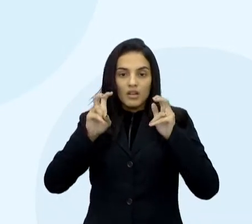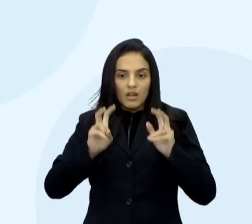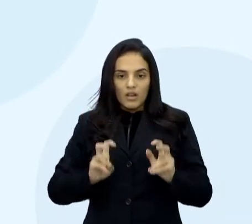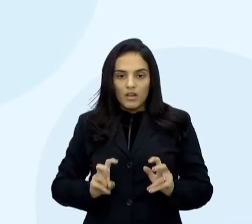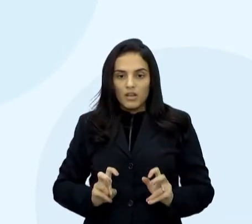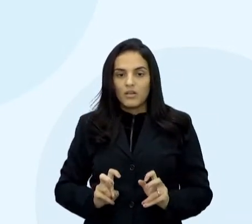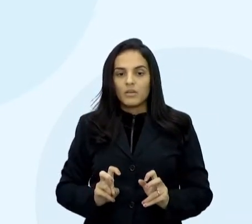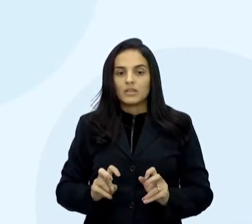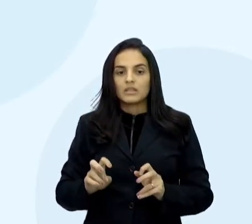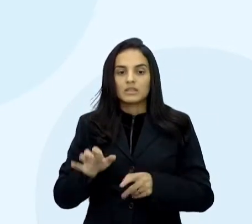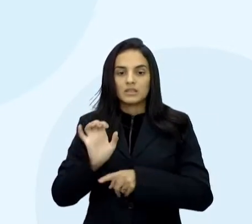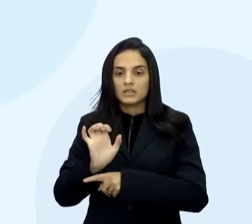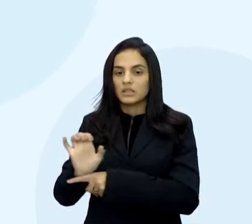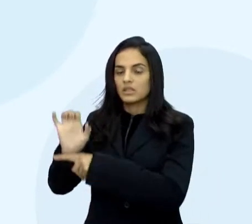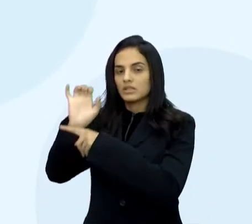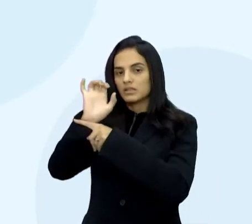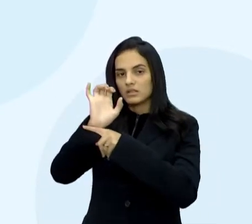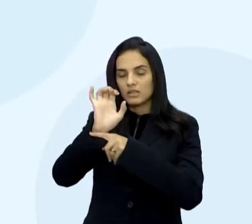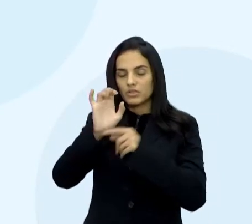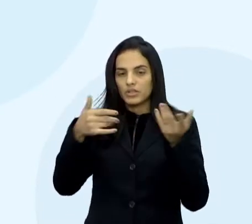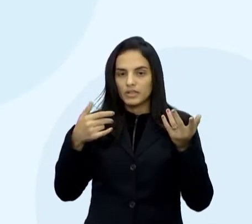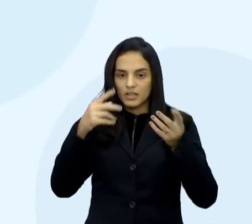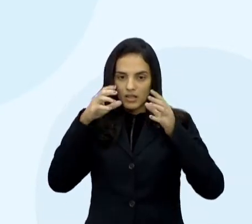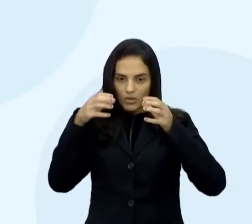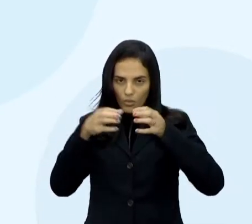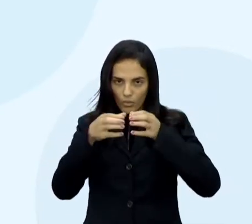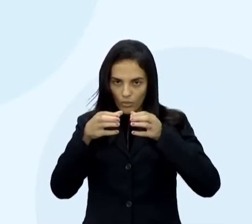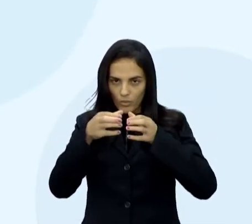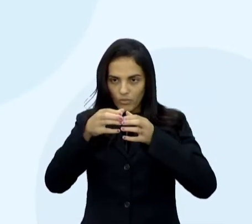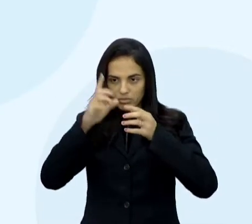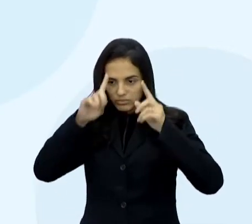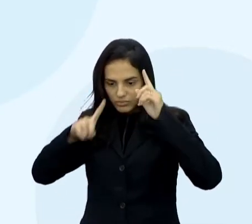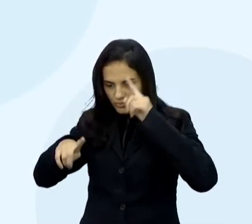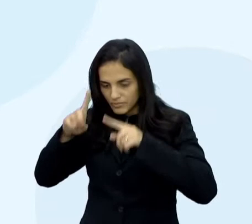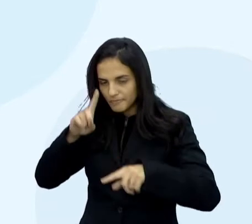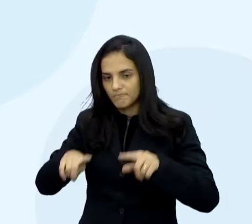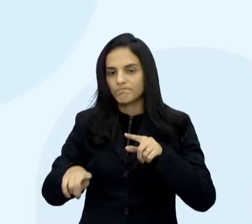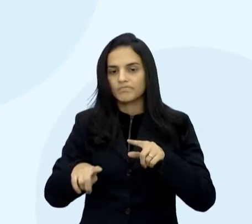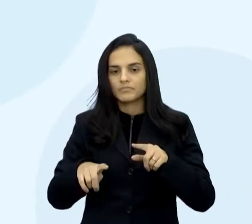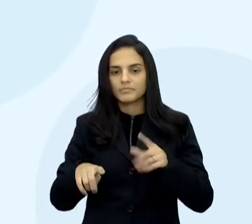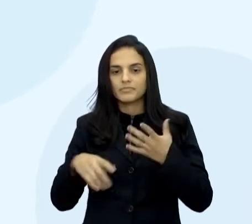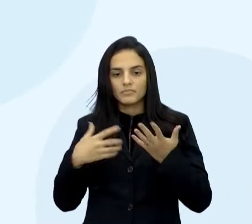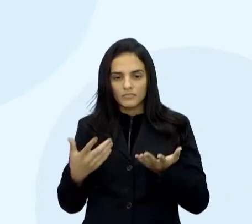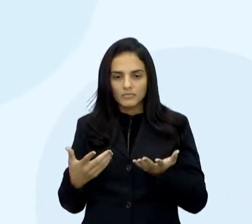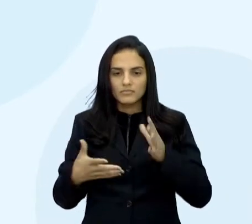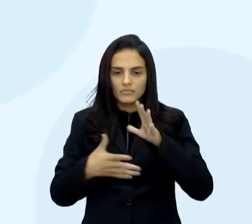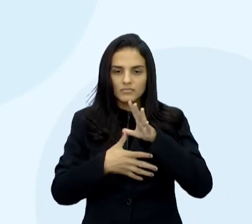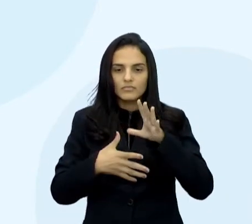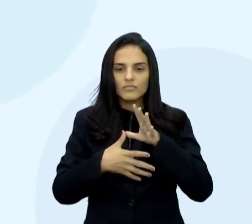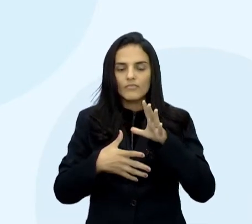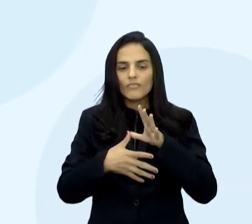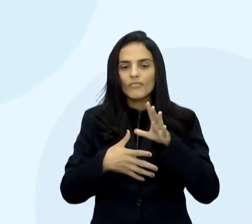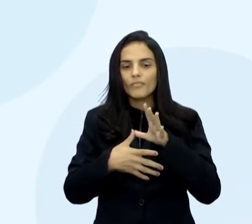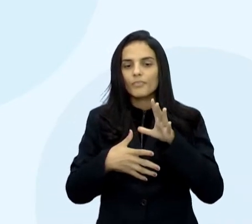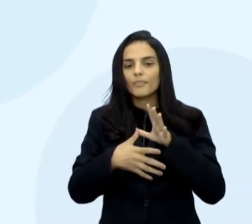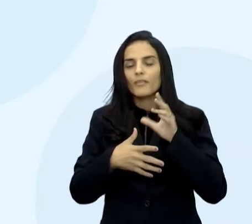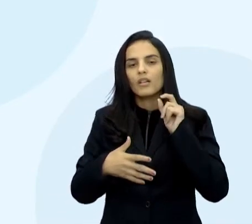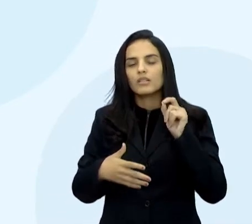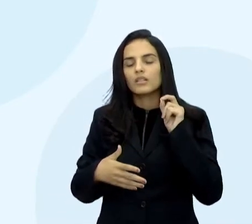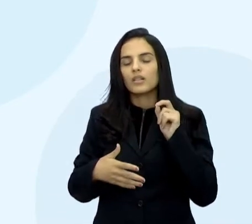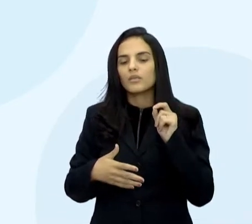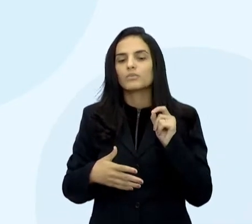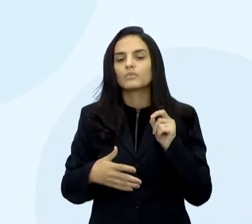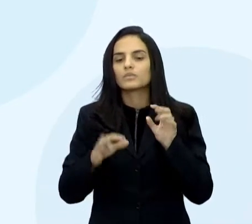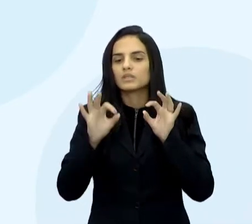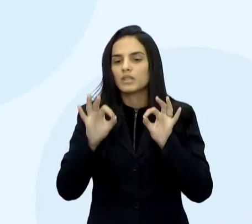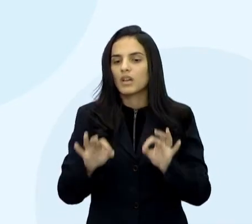Estado, diplomacia, relações internacionais e nacionalidade, o território é uma das condições